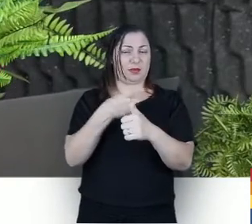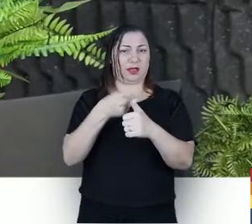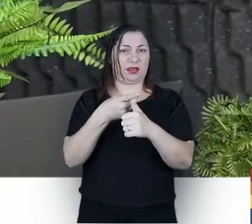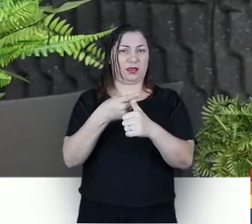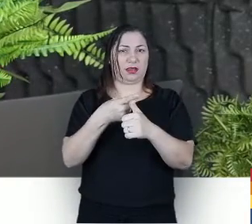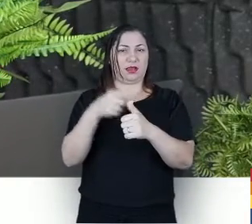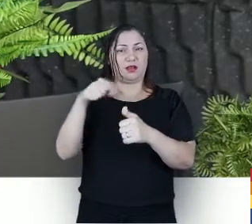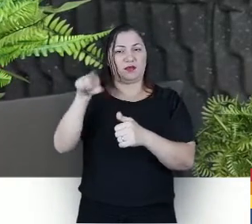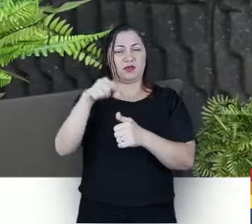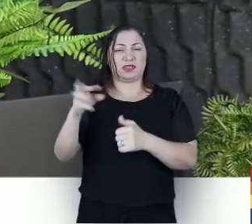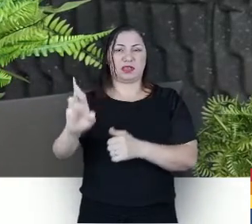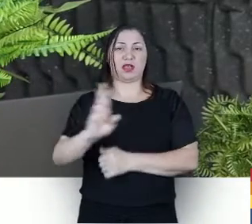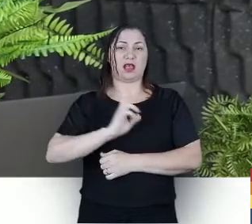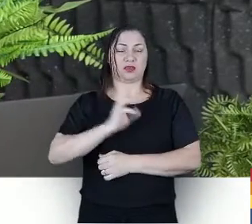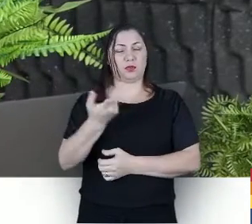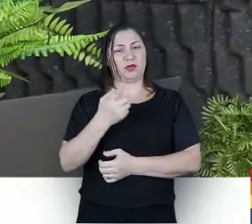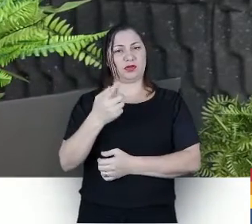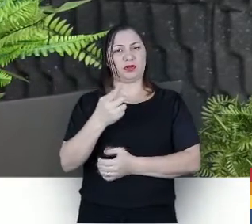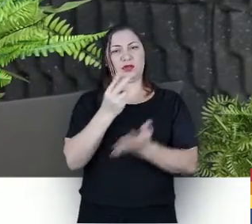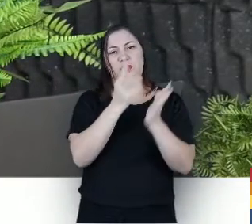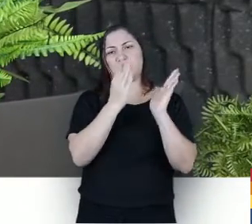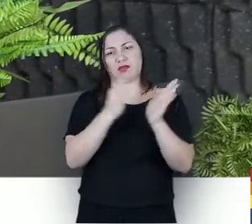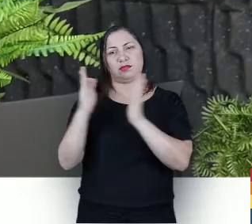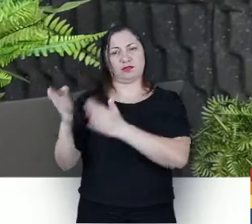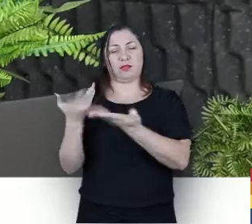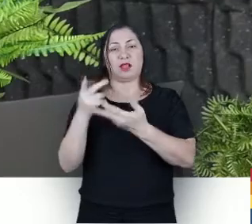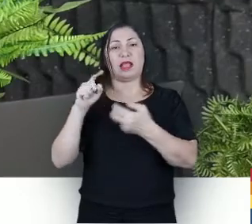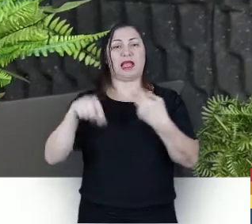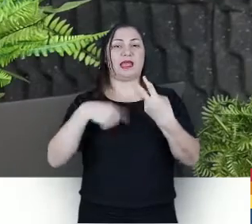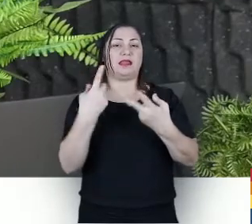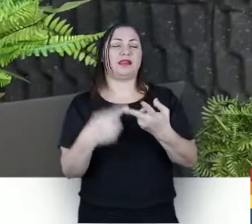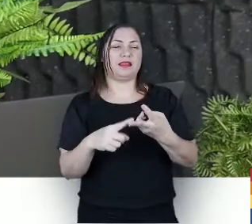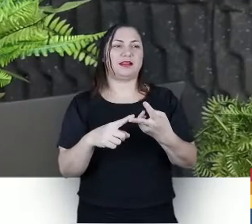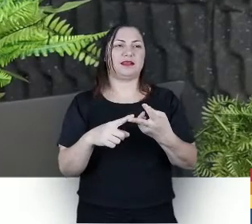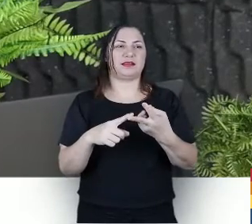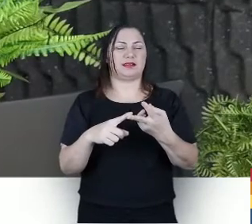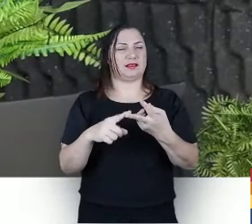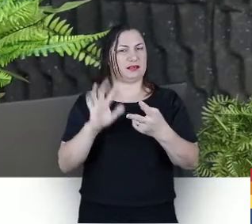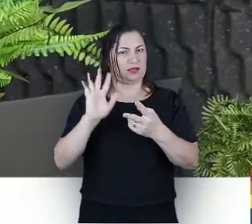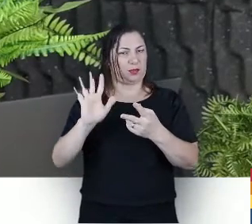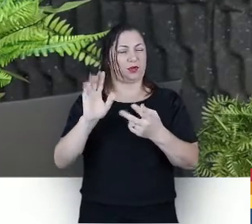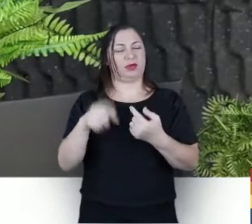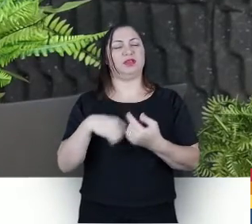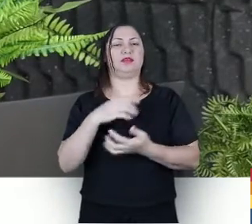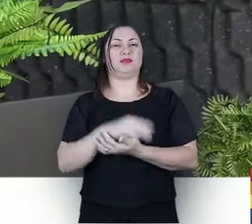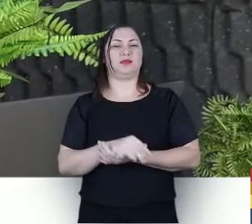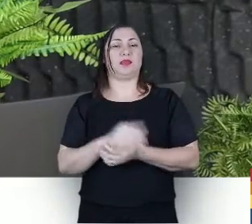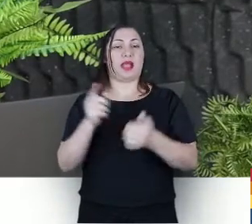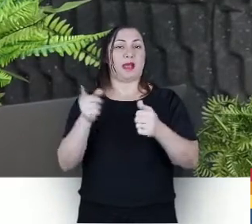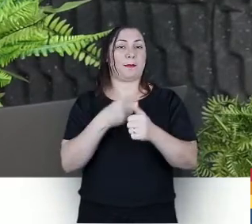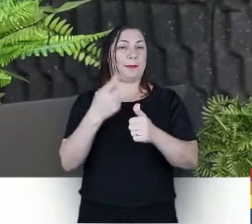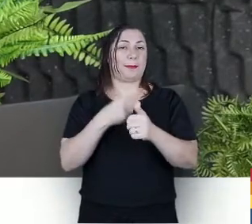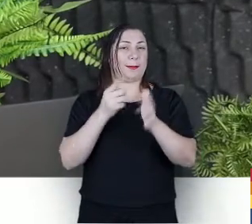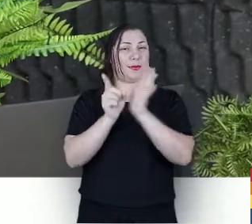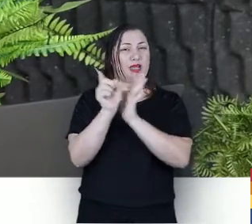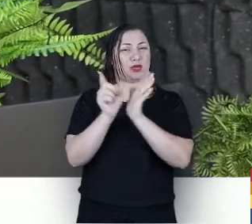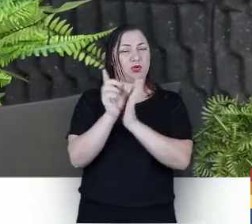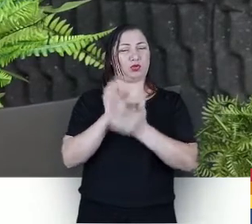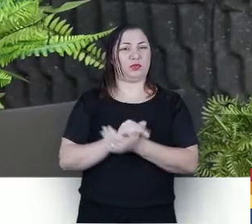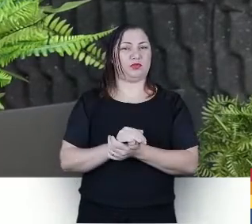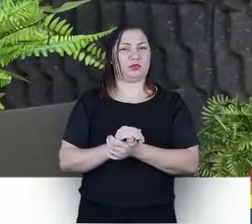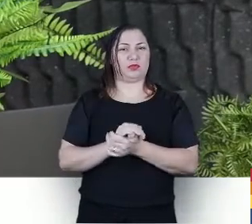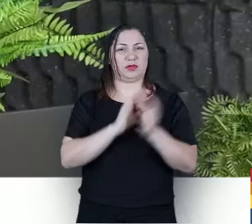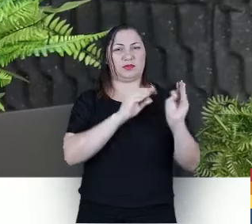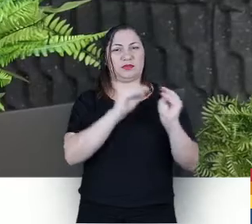aqui 2 perguntas, né? Vocês vão ficar à vontade para fazer, comentar, discutir. Eu vou fazer a primeira,